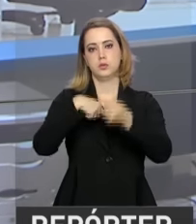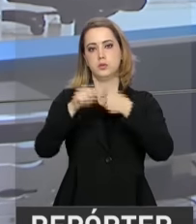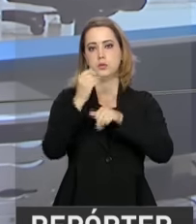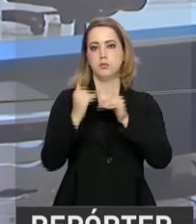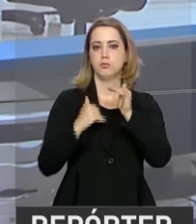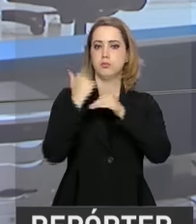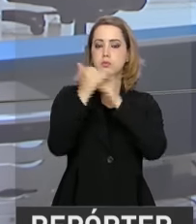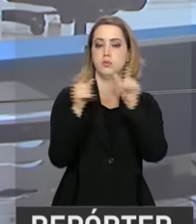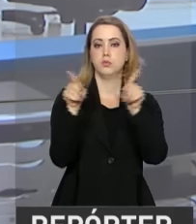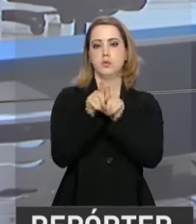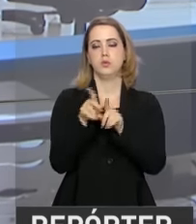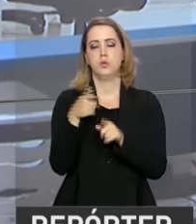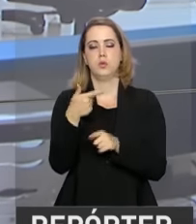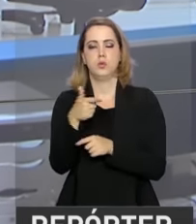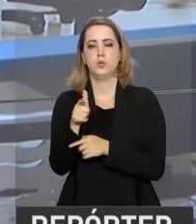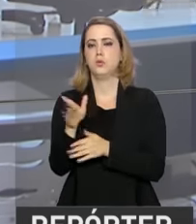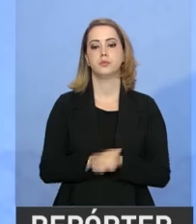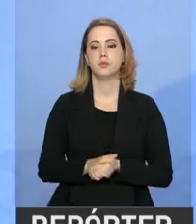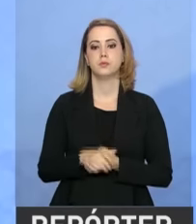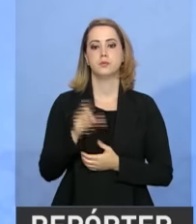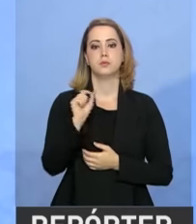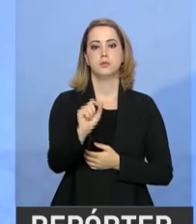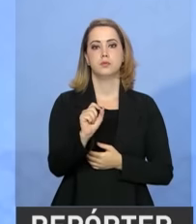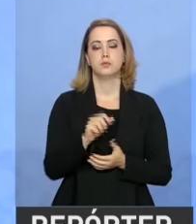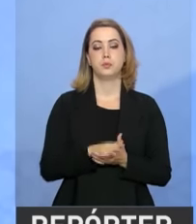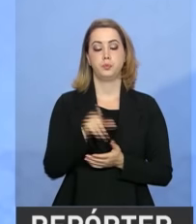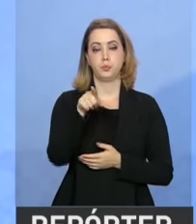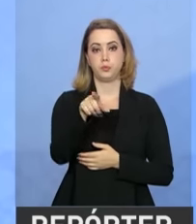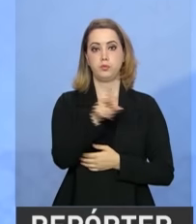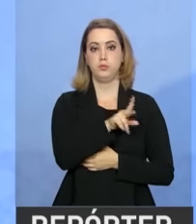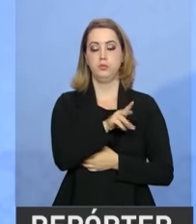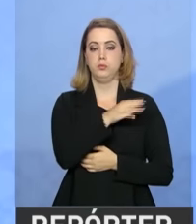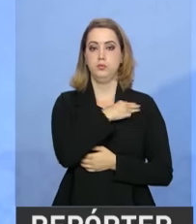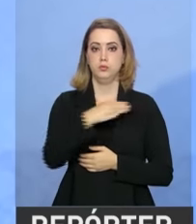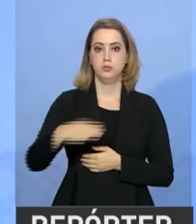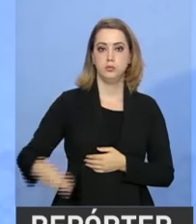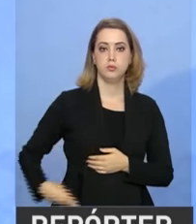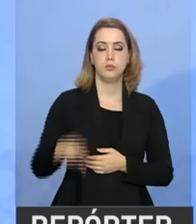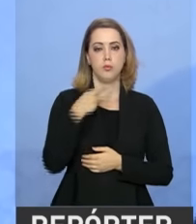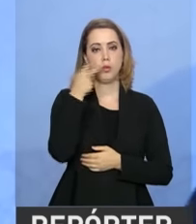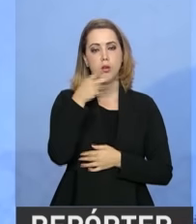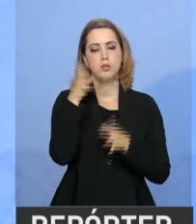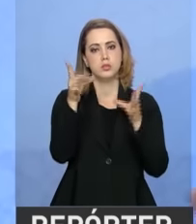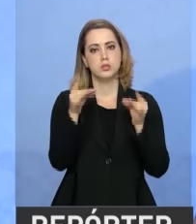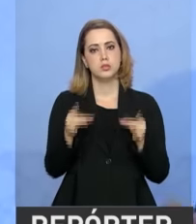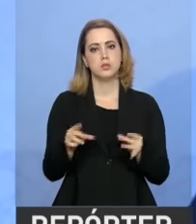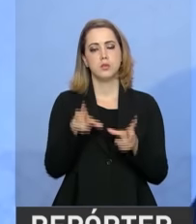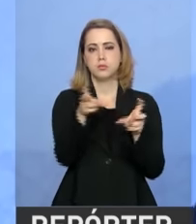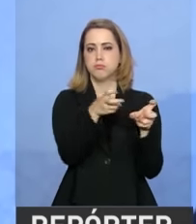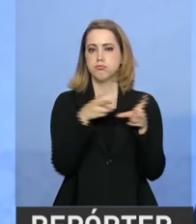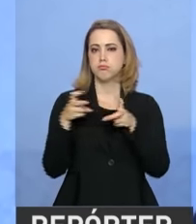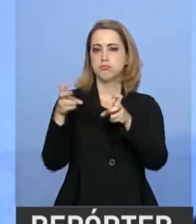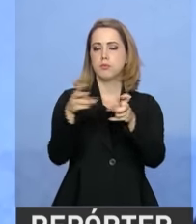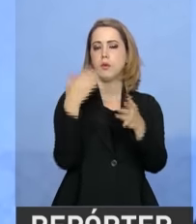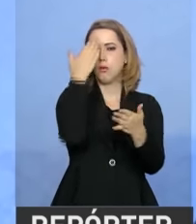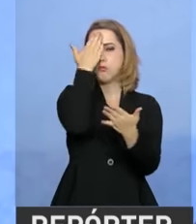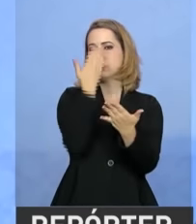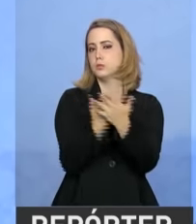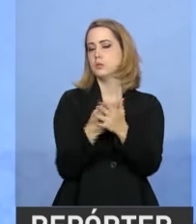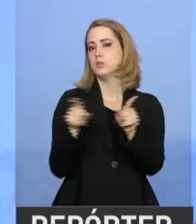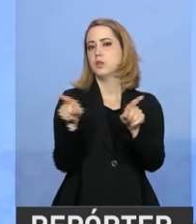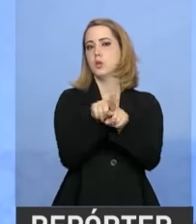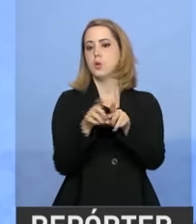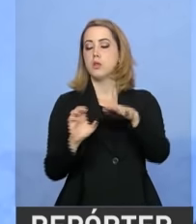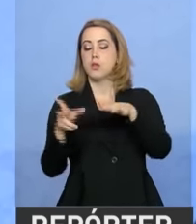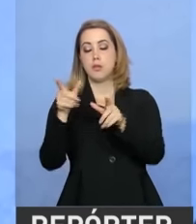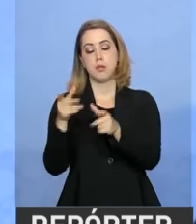que não vai haver aumento de impostos. Henrique Meirelles destacou que os índices de expectativa e confiança, tanto